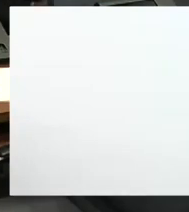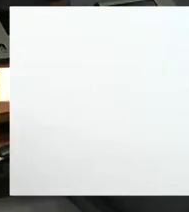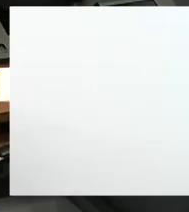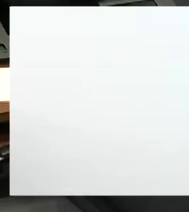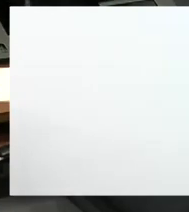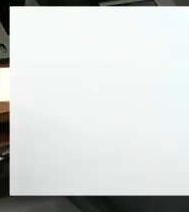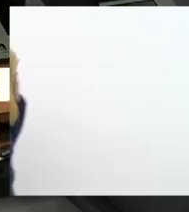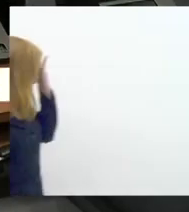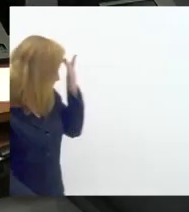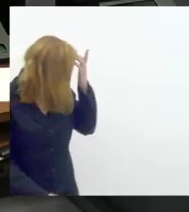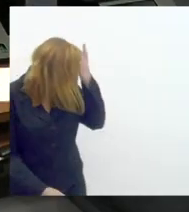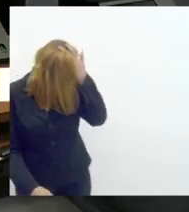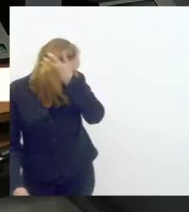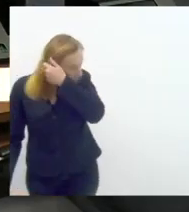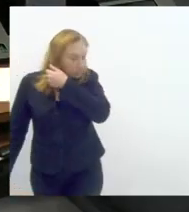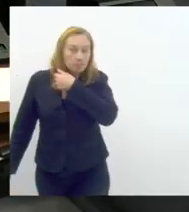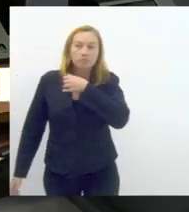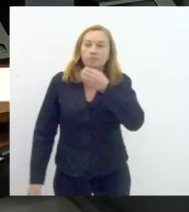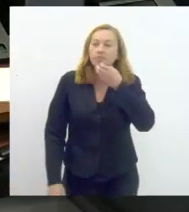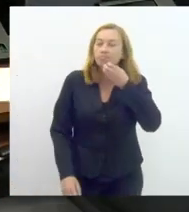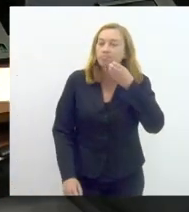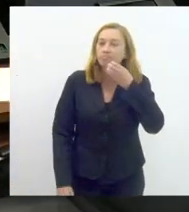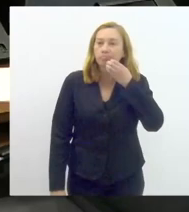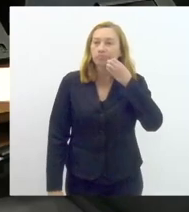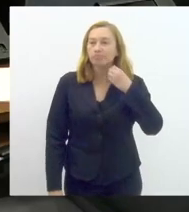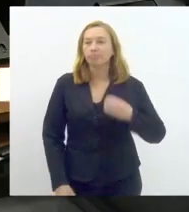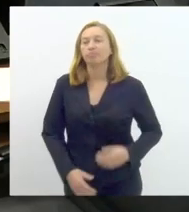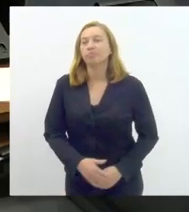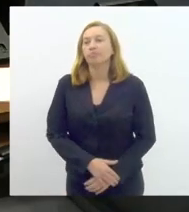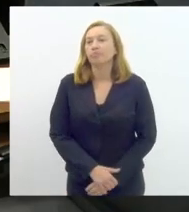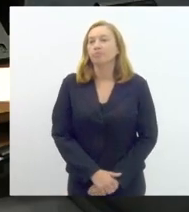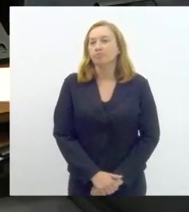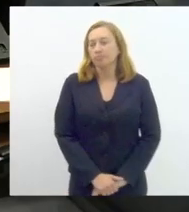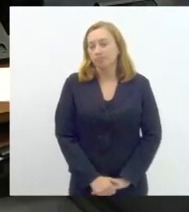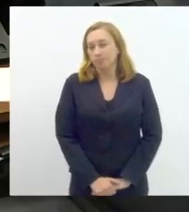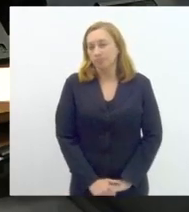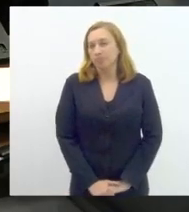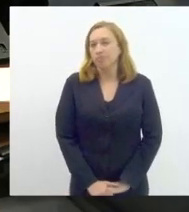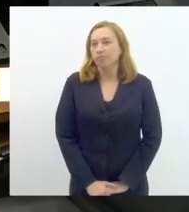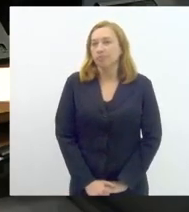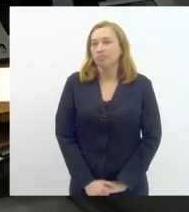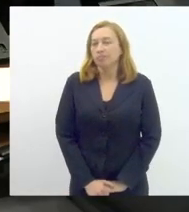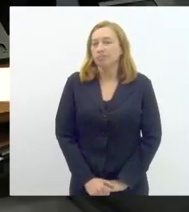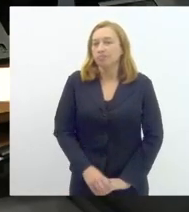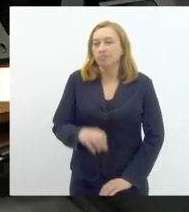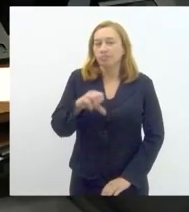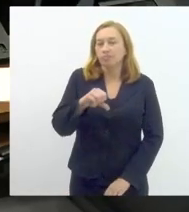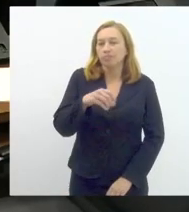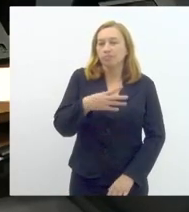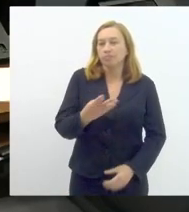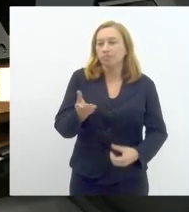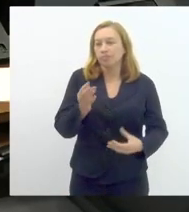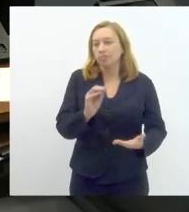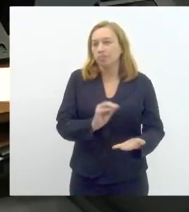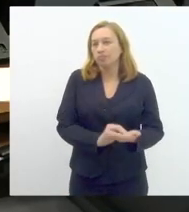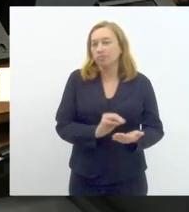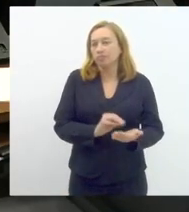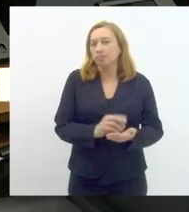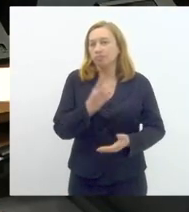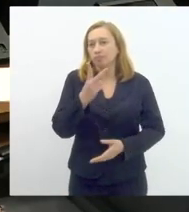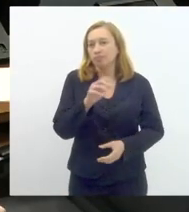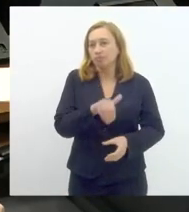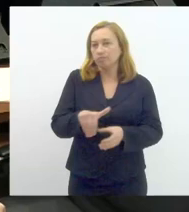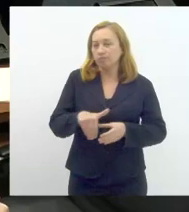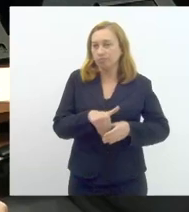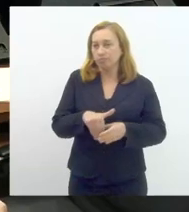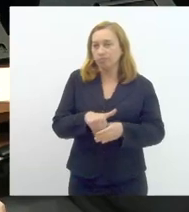da votação, votou 94 deputados e deputadas, faltaram dois votos a serem computados,